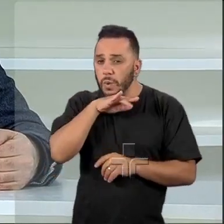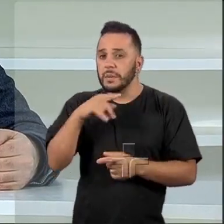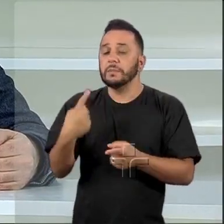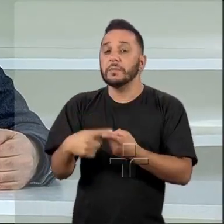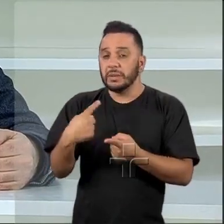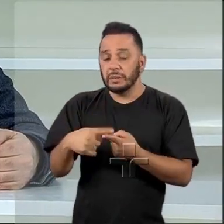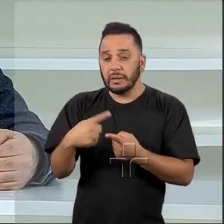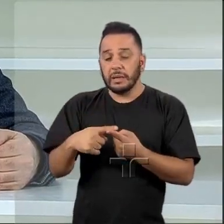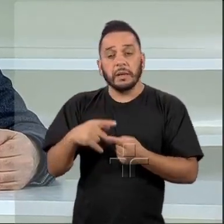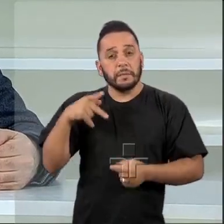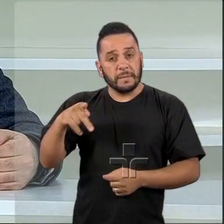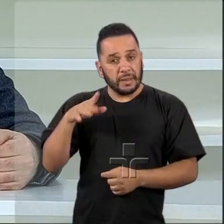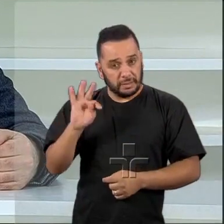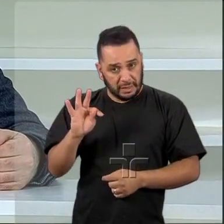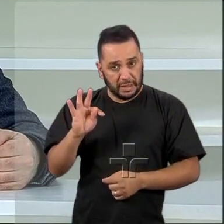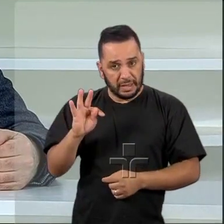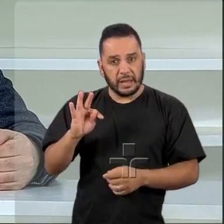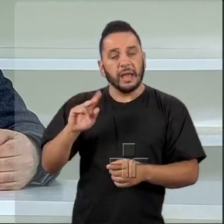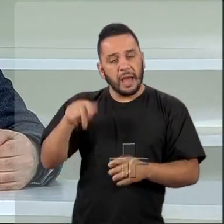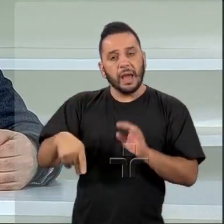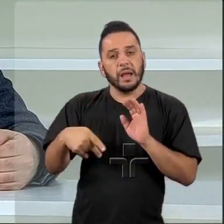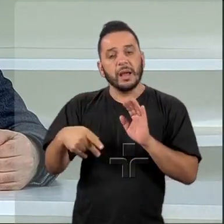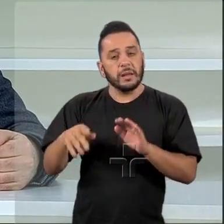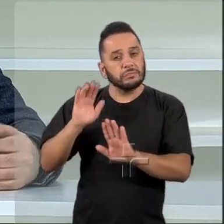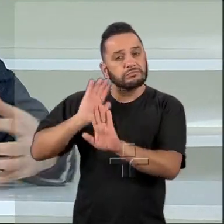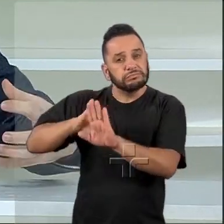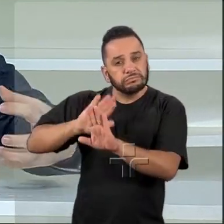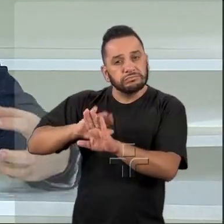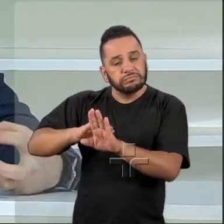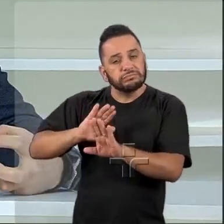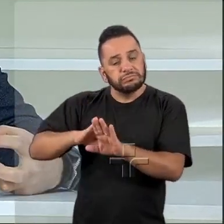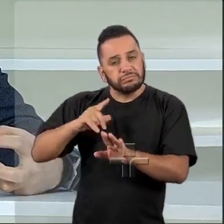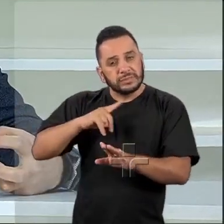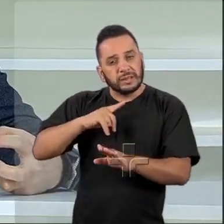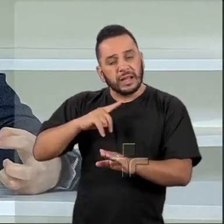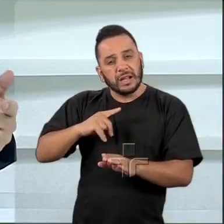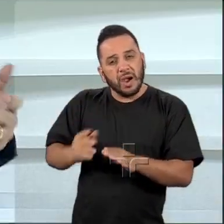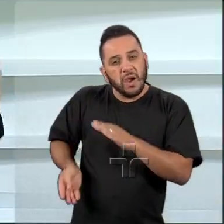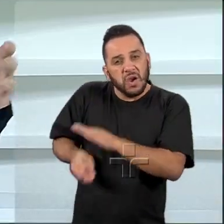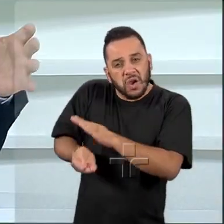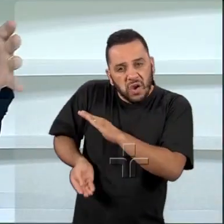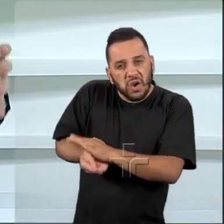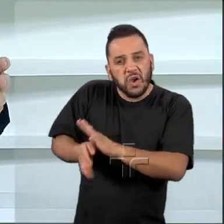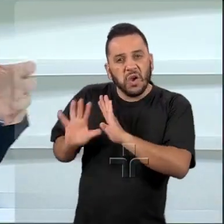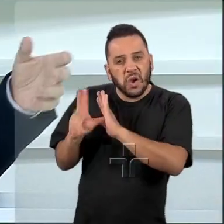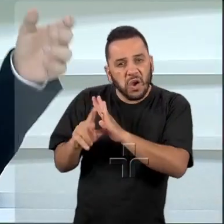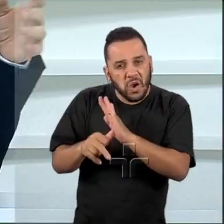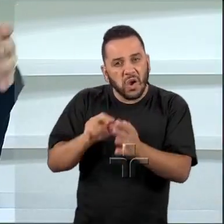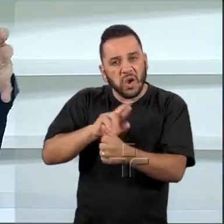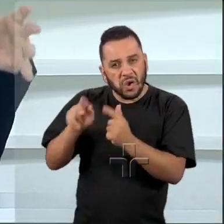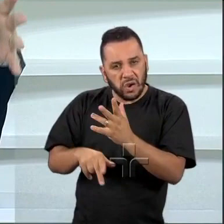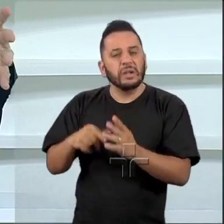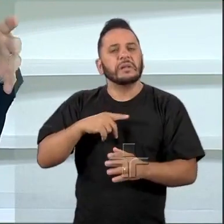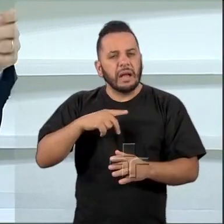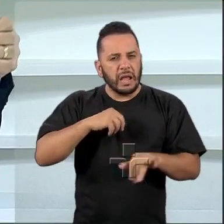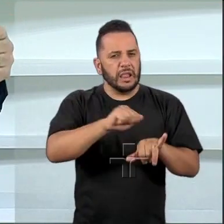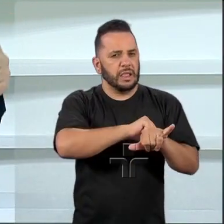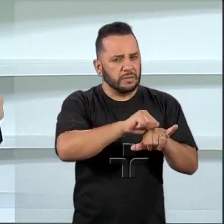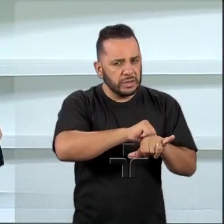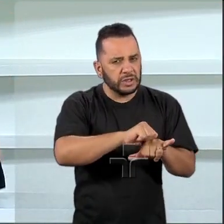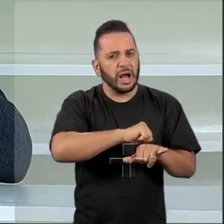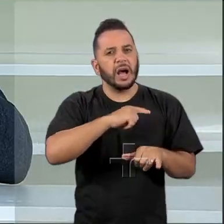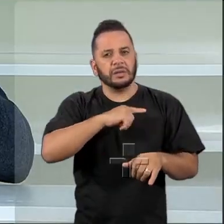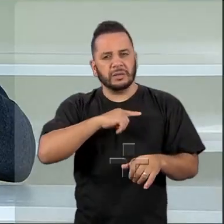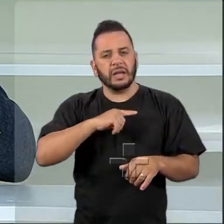a expressão desse sistema político corrompido. Essa isso junção ficou muito marcado, né, com a Lava Jato, o Petrolão. Isso. Porque, assim,